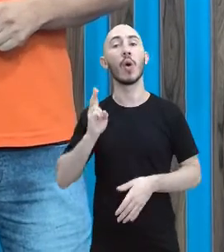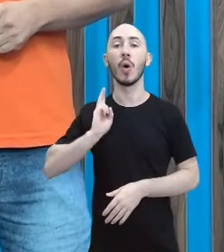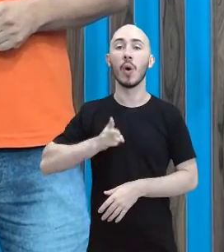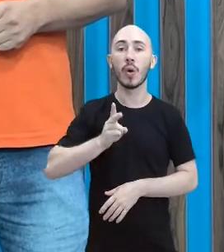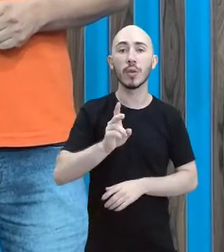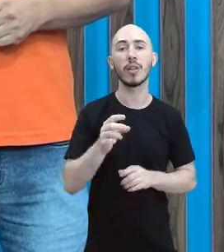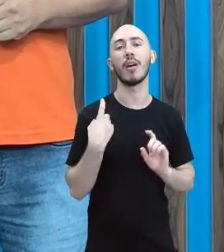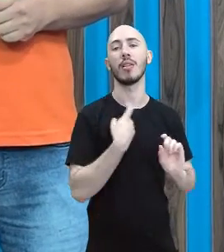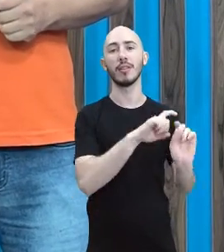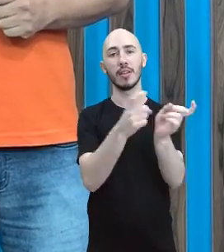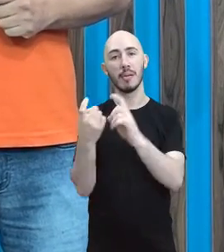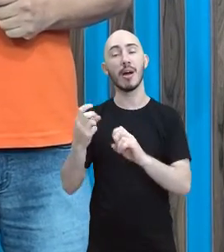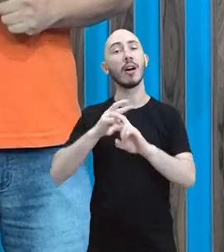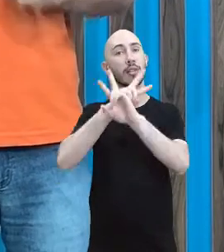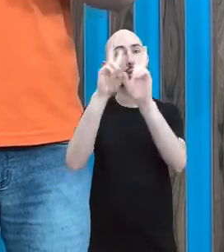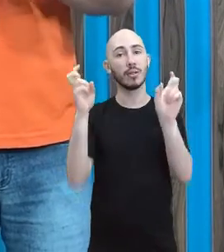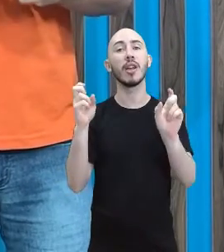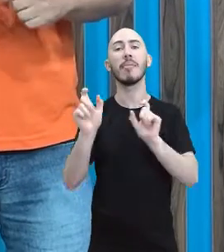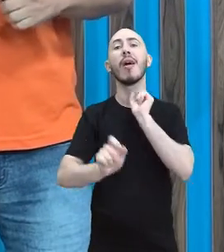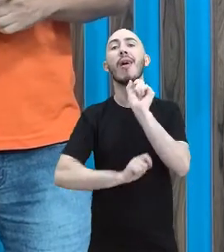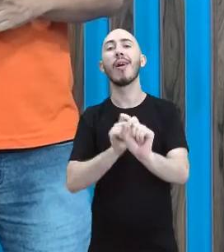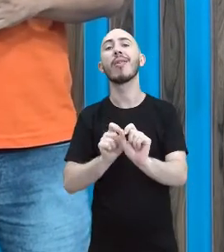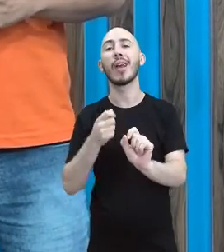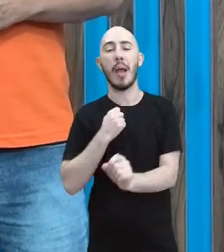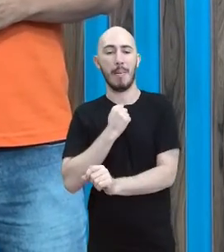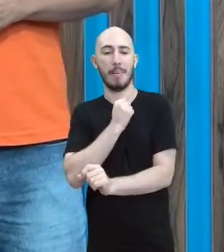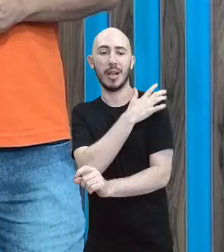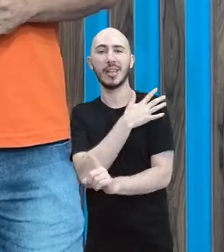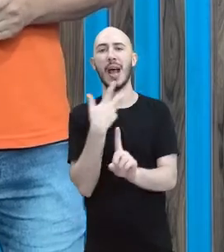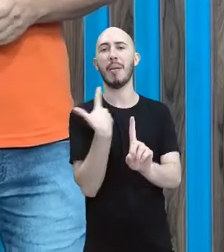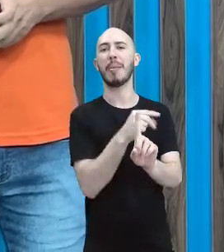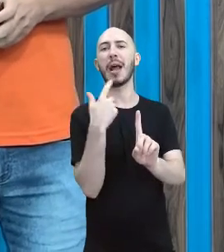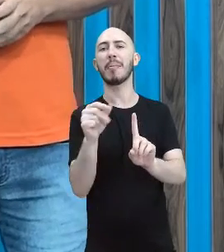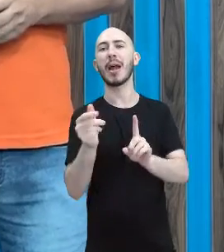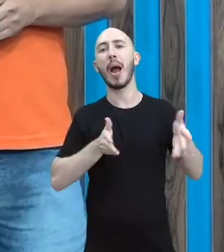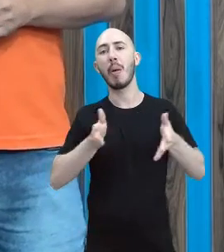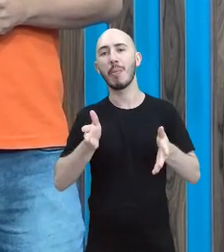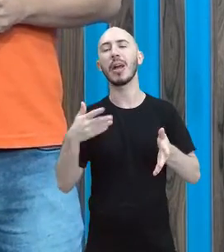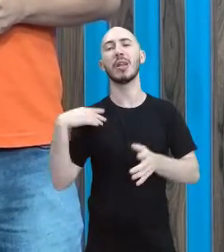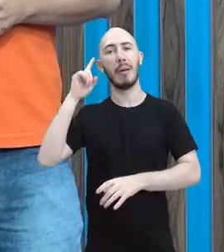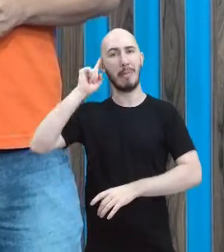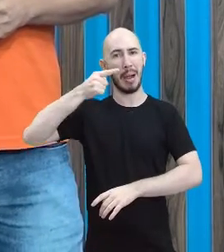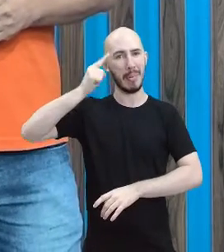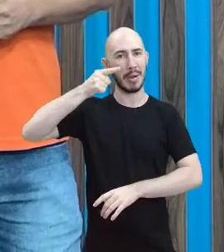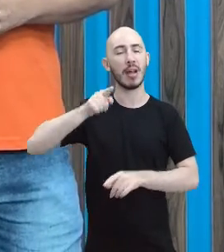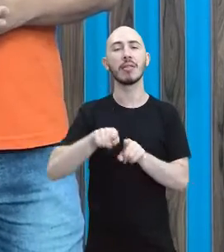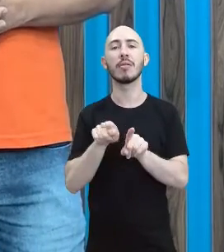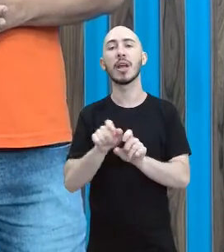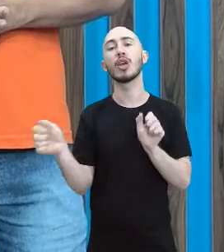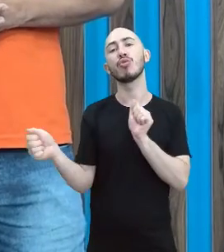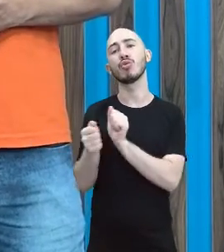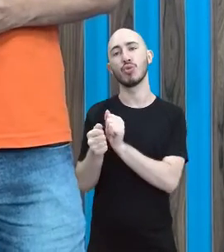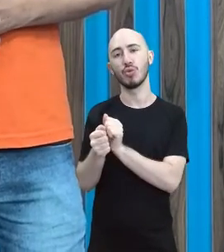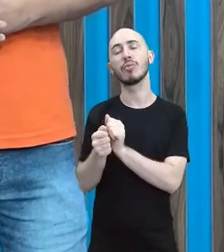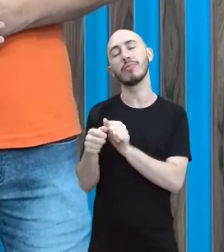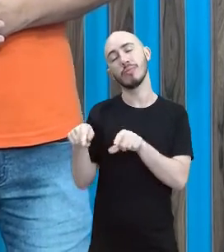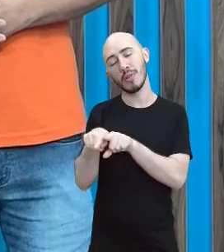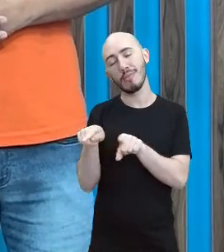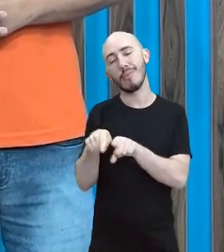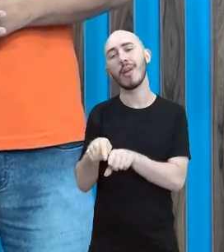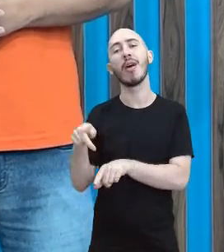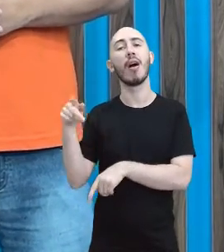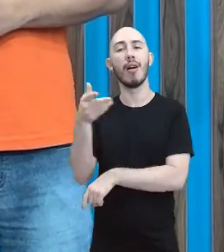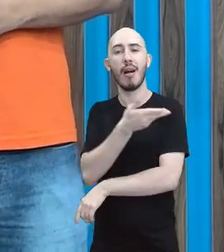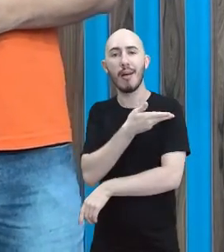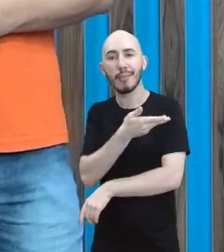o nosso debate sobre a ditadura militar em nossa aula de História hoje, tá bom? E, enfim, hoje também estou acompanhado do meu amigo